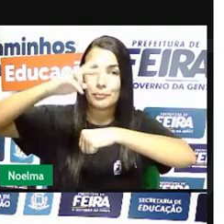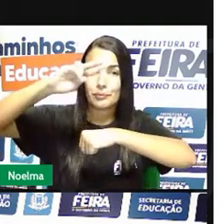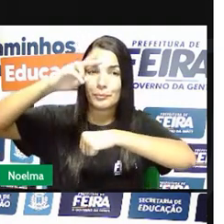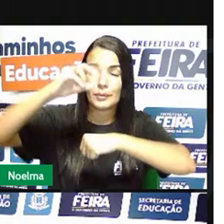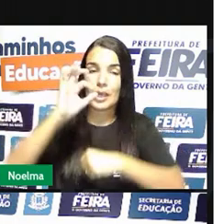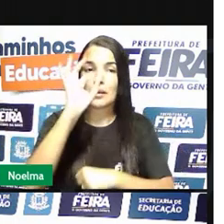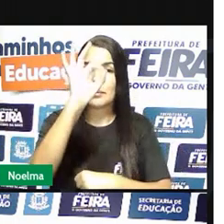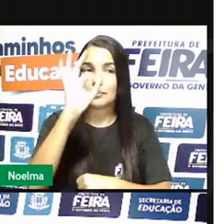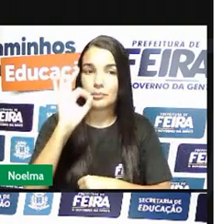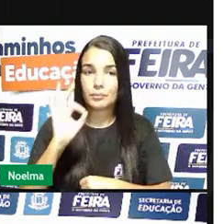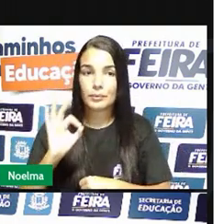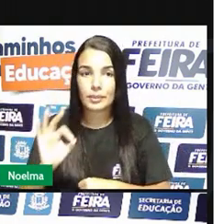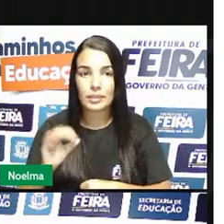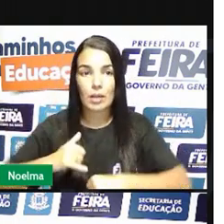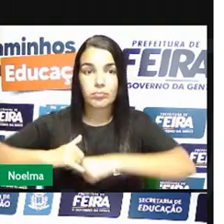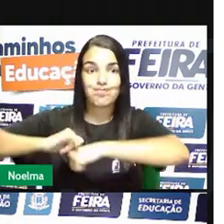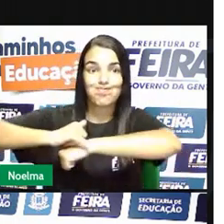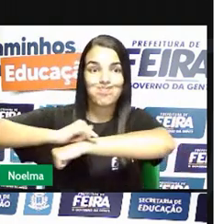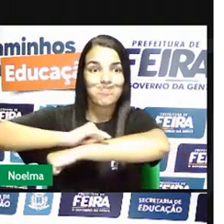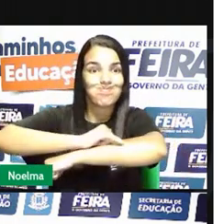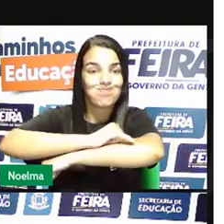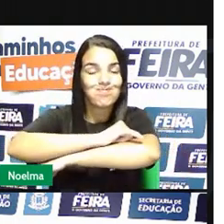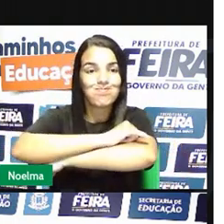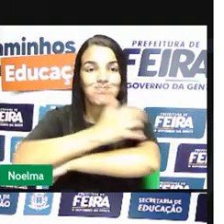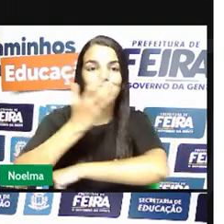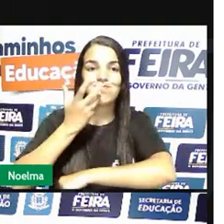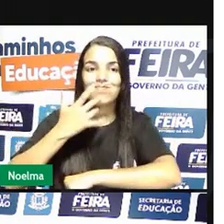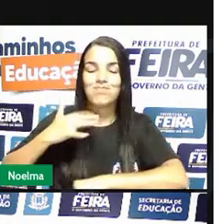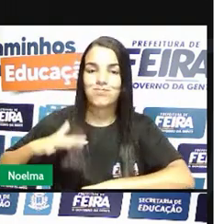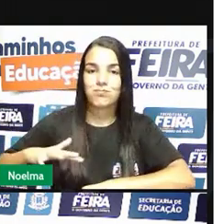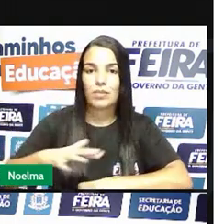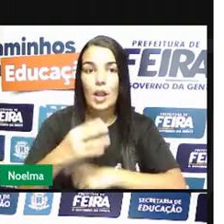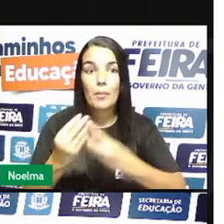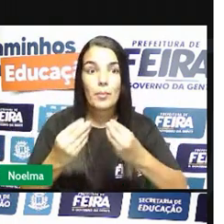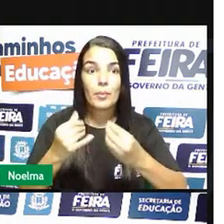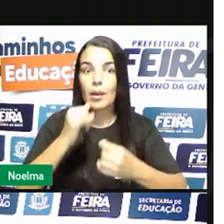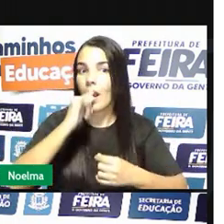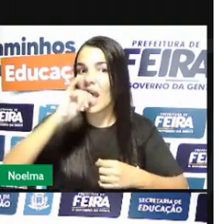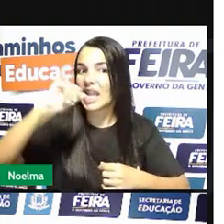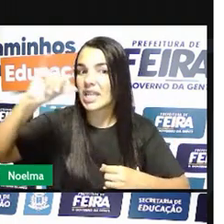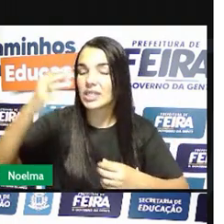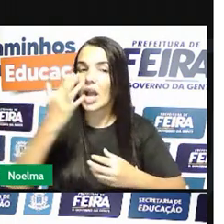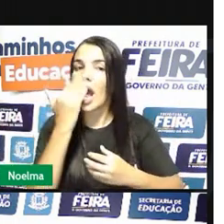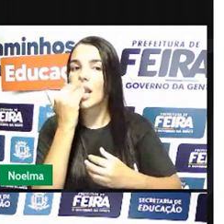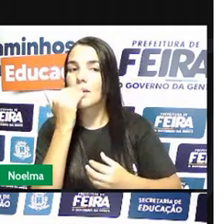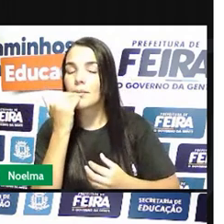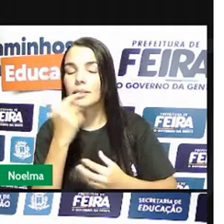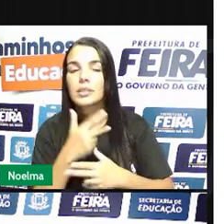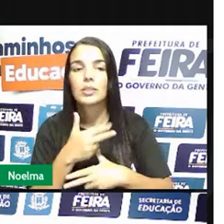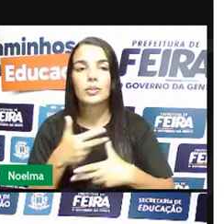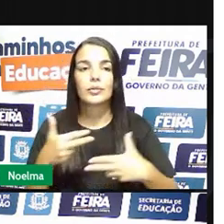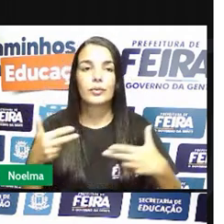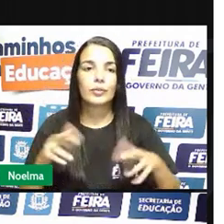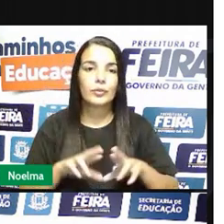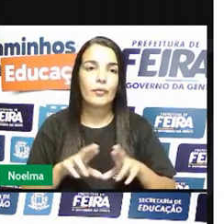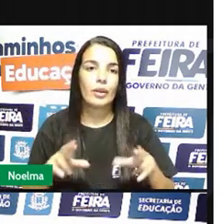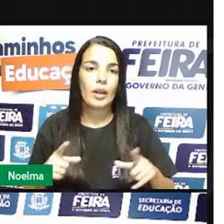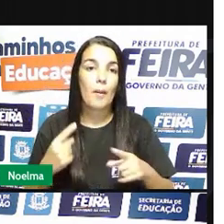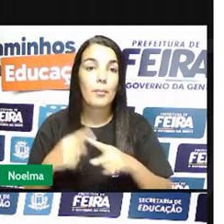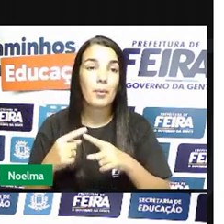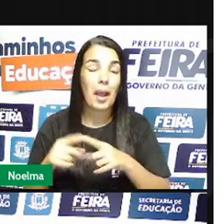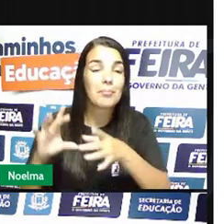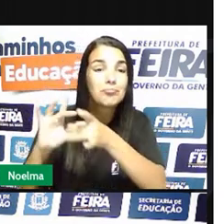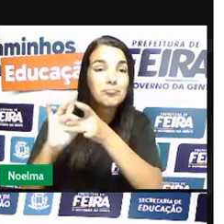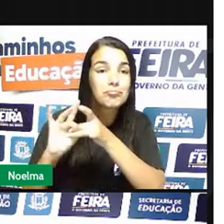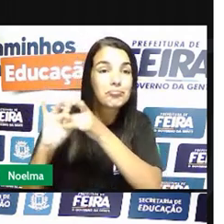infantil devido à falta de atividades de ganho energético e ao tipo de alimentação dessas crianças. Atrelado